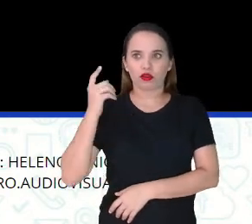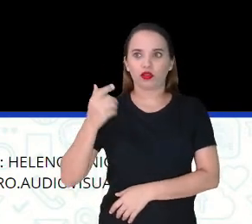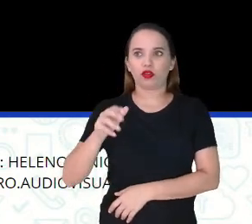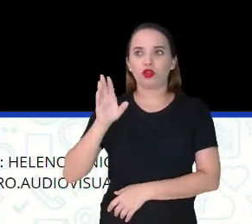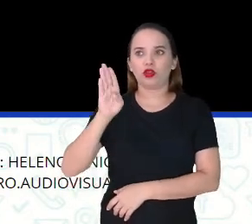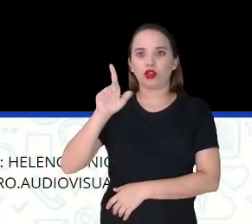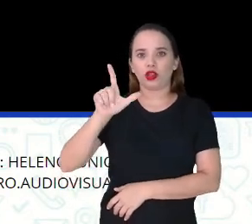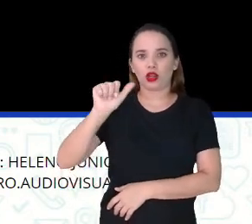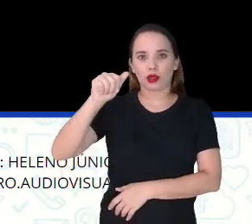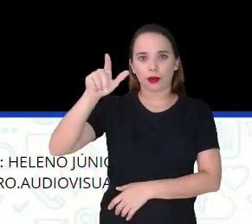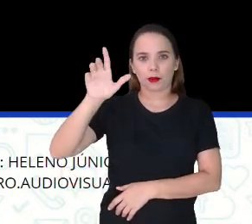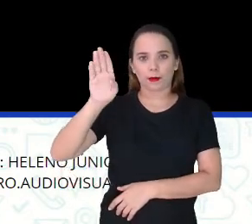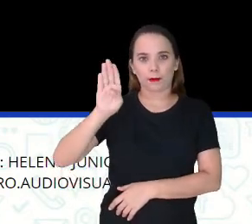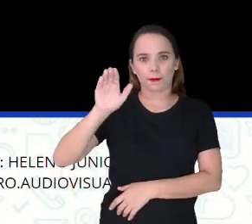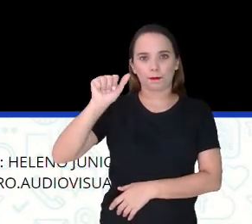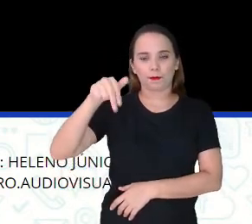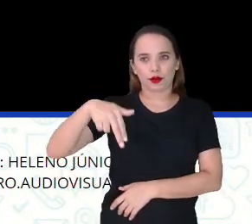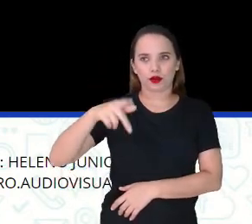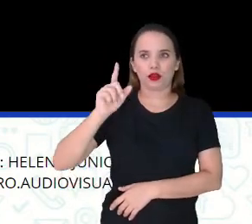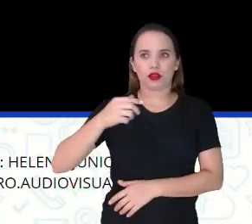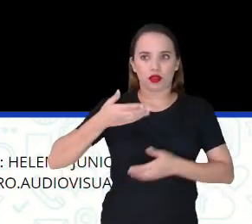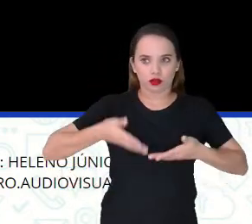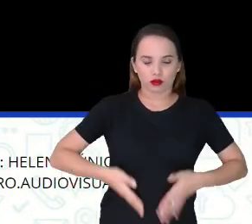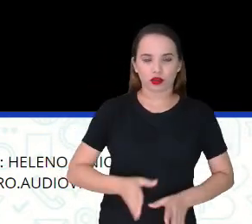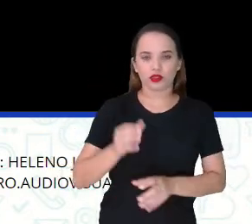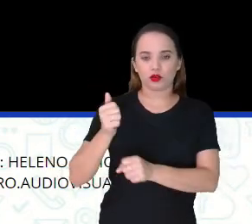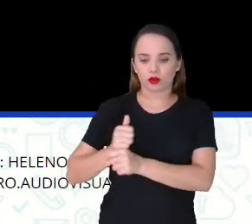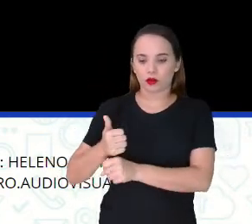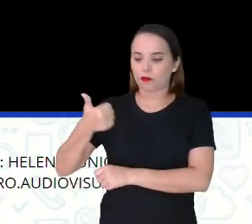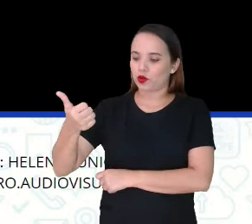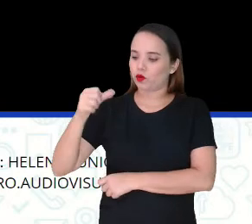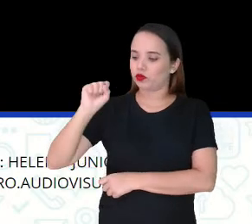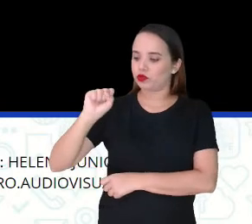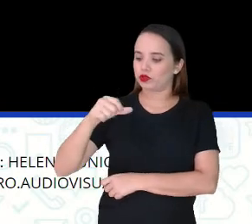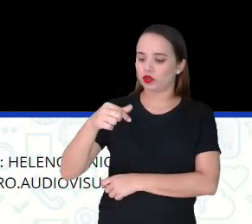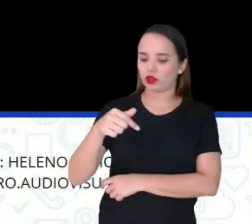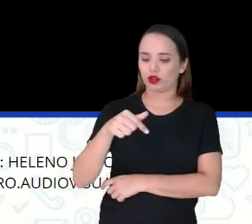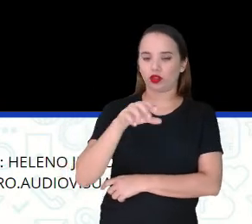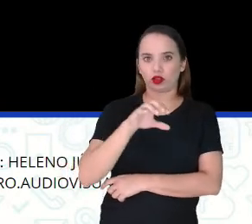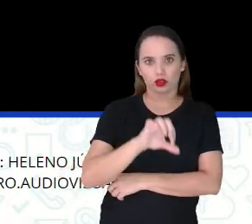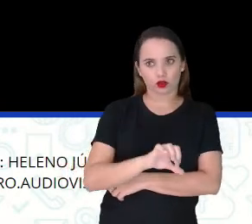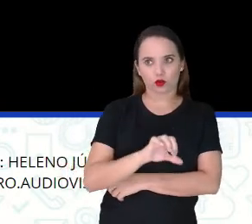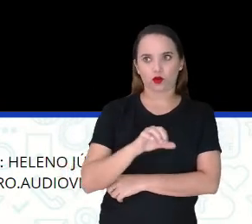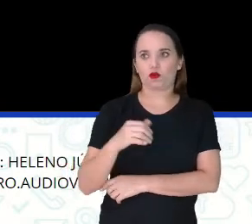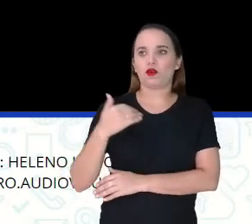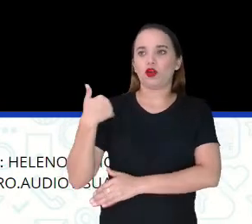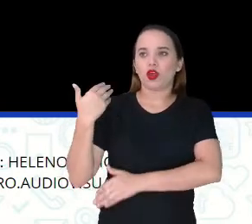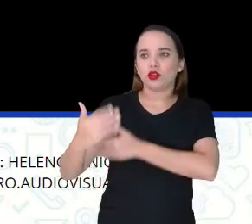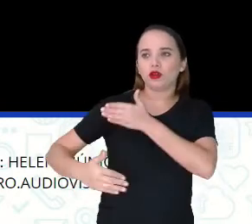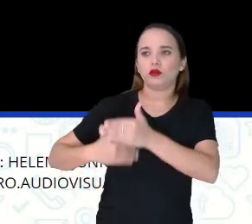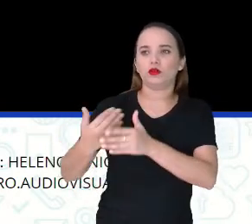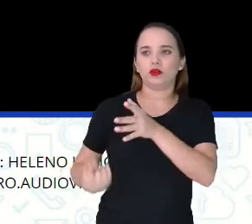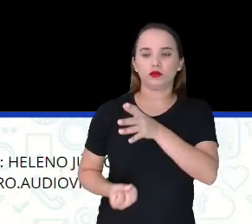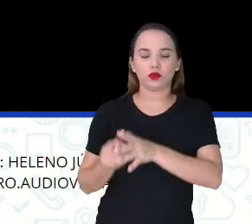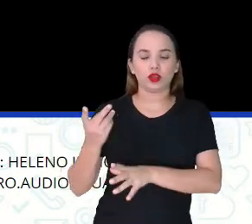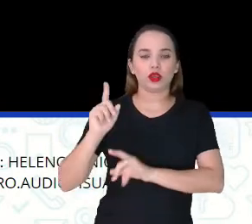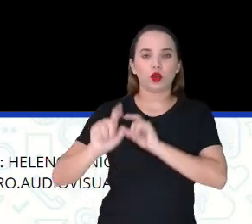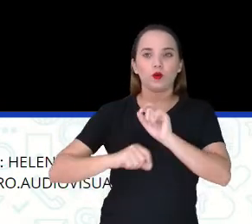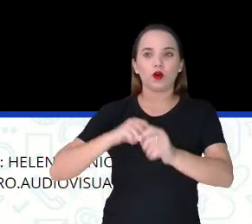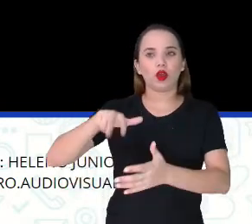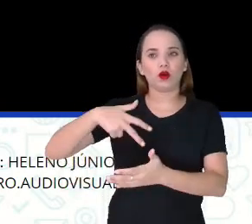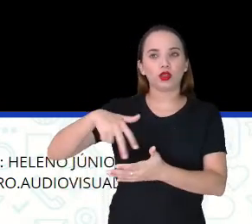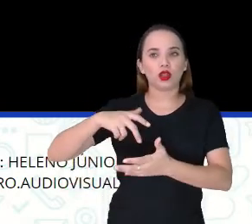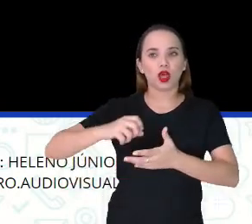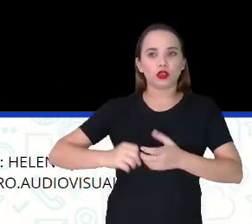1879, ou seja, muitos anos atrás, né? E ele desenvolveu uma forma de dança expressionista, né? Que